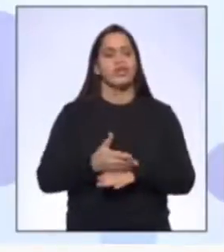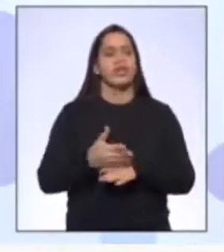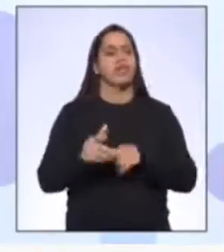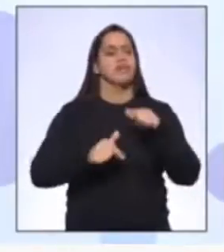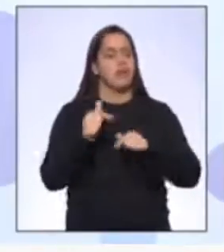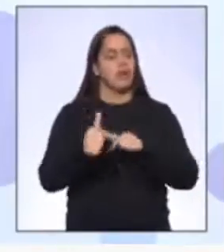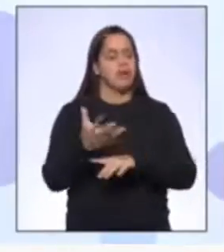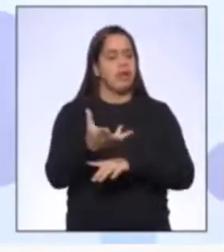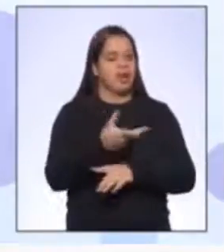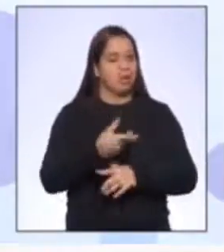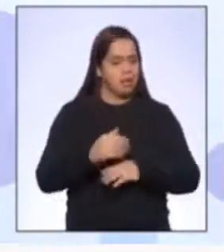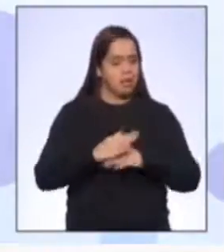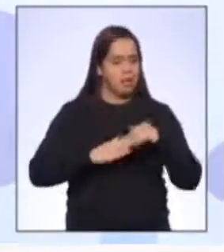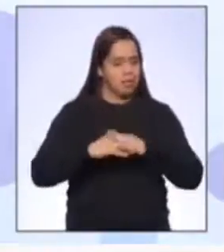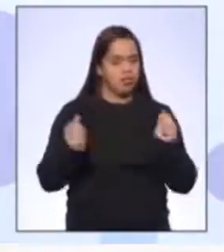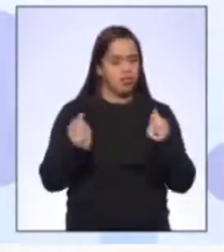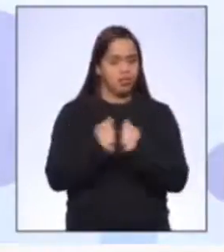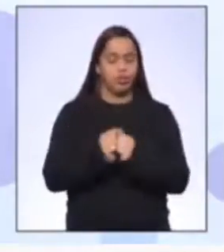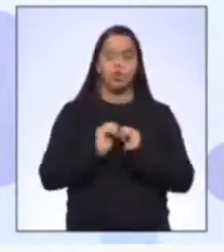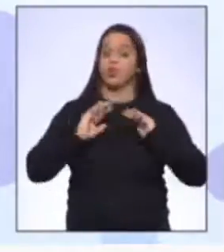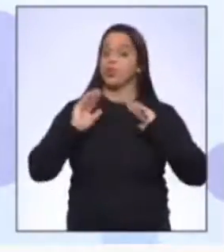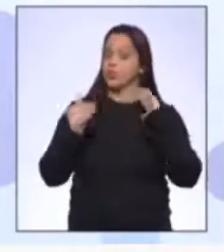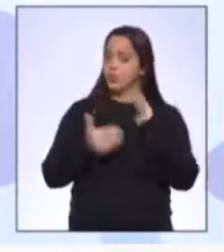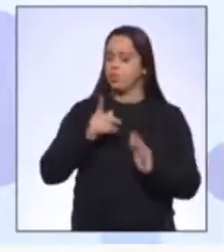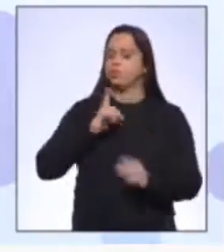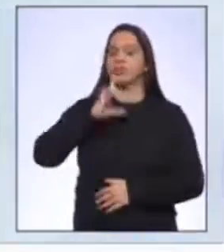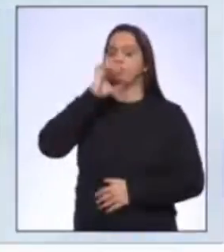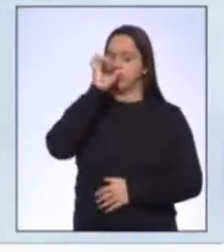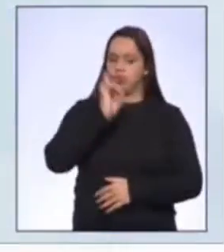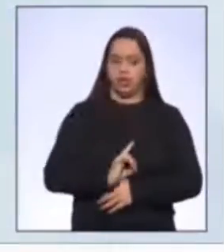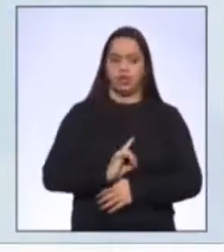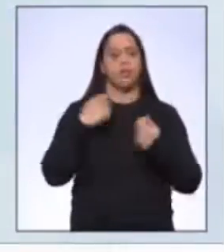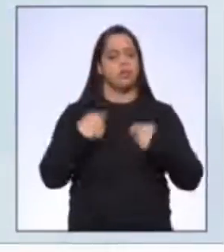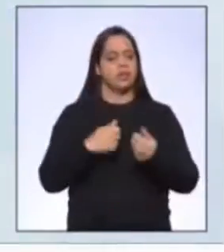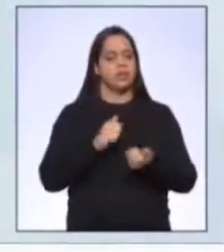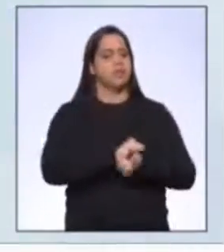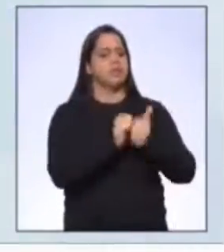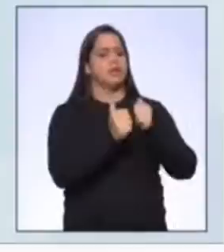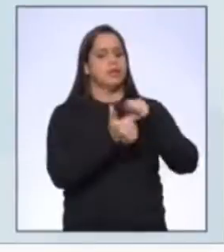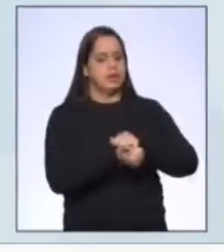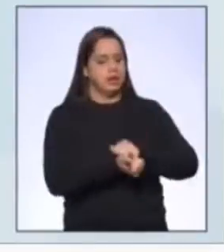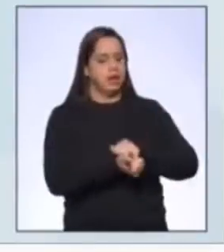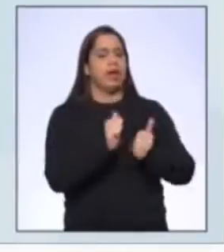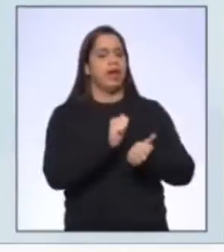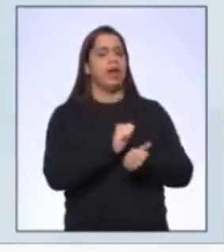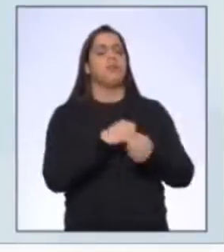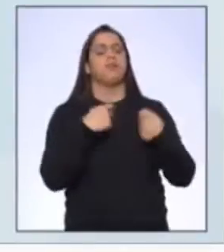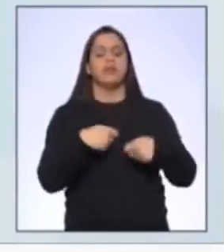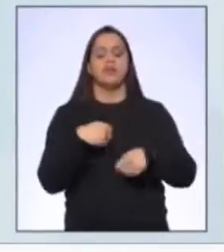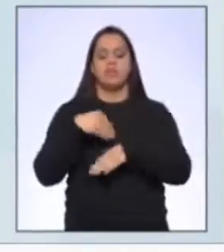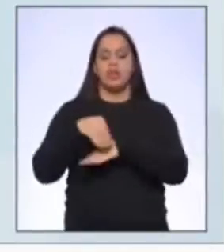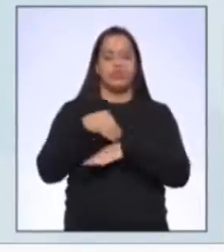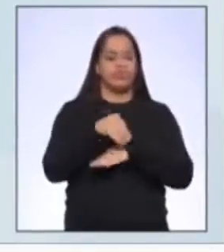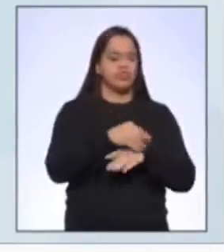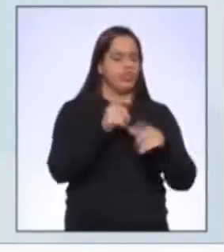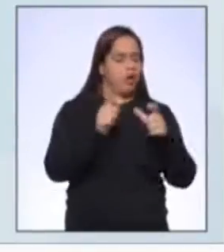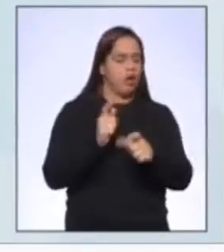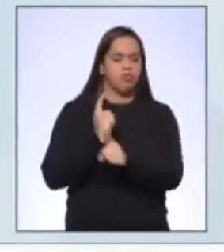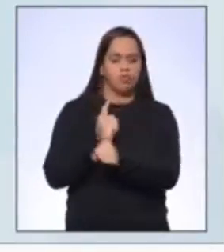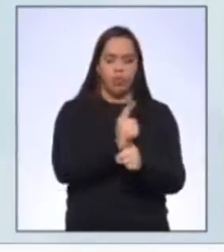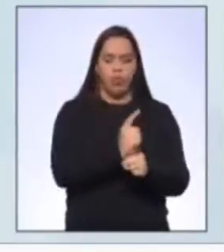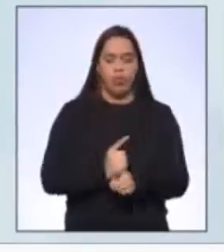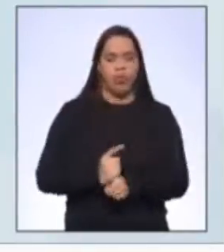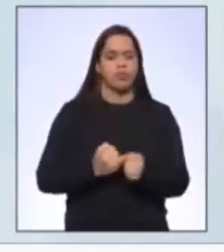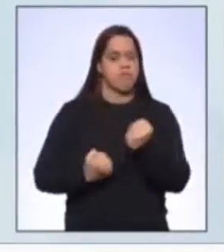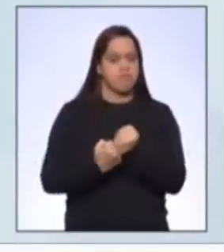com eles é todos têm direitos então precisamos adaptar precisamos dar dica para essas pessoas onde elas encontrarem